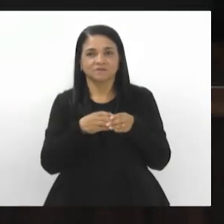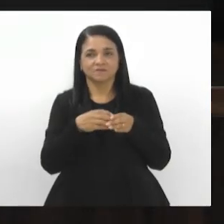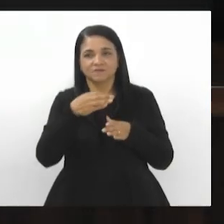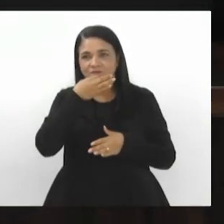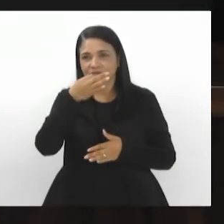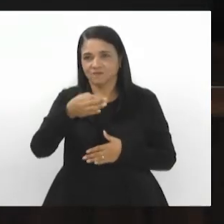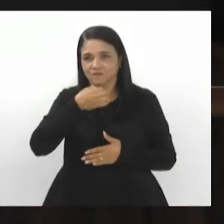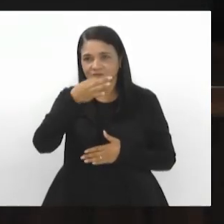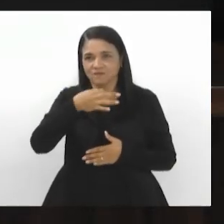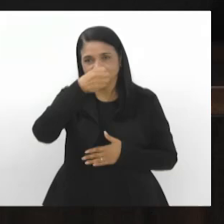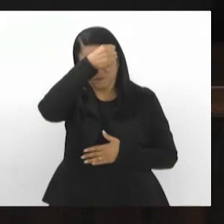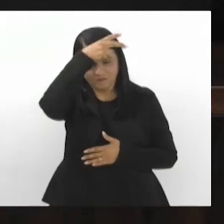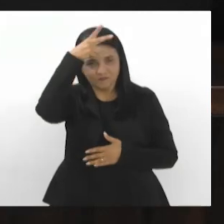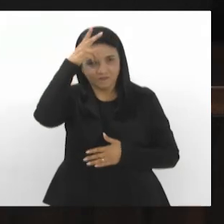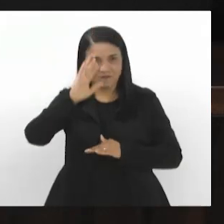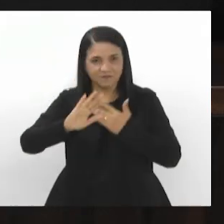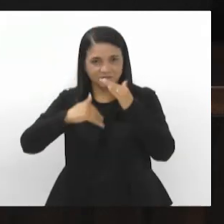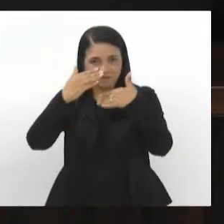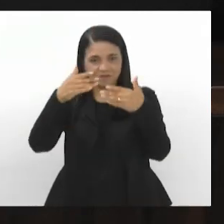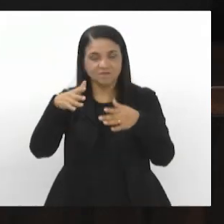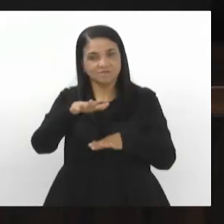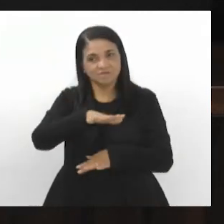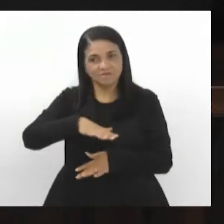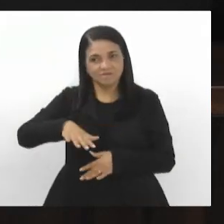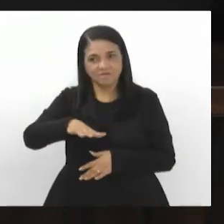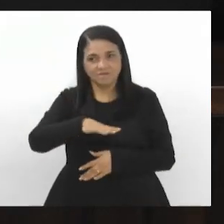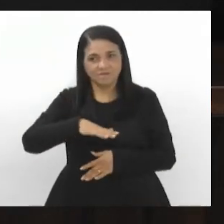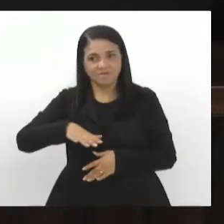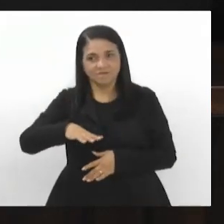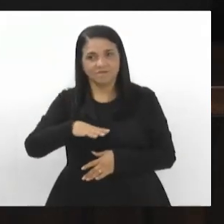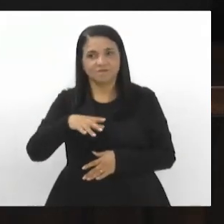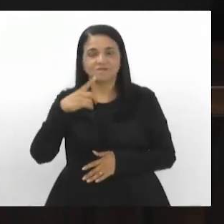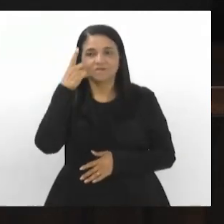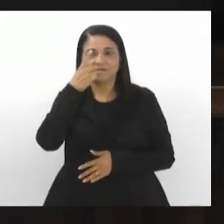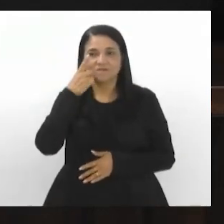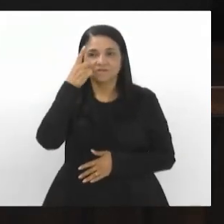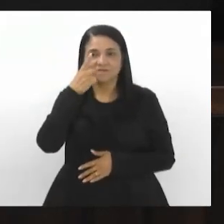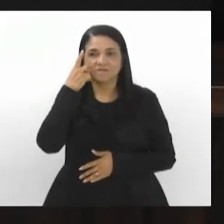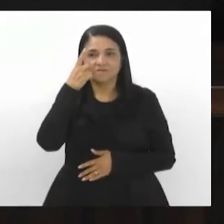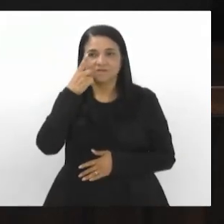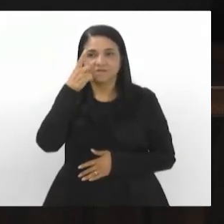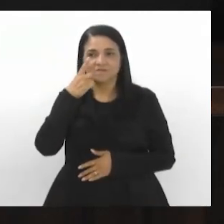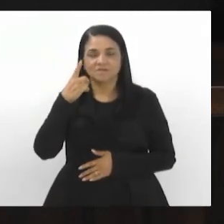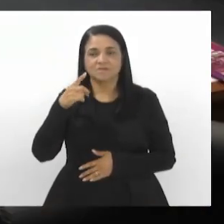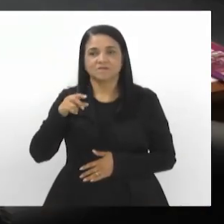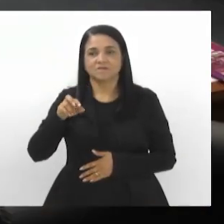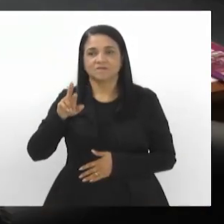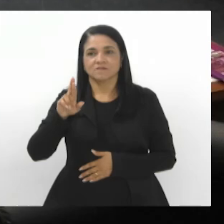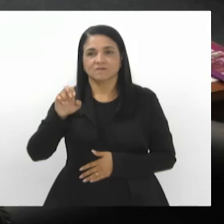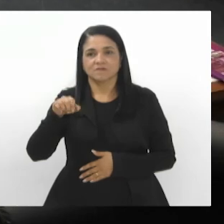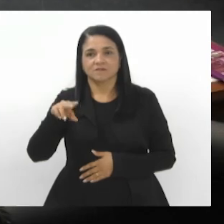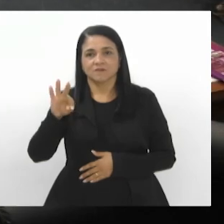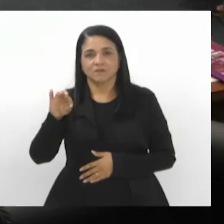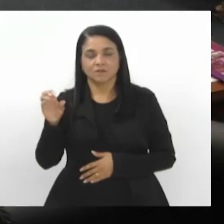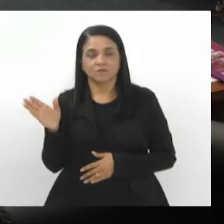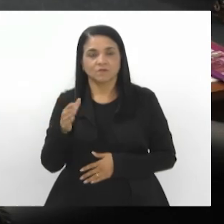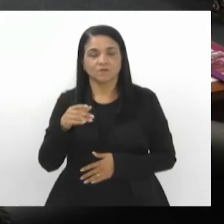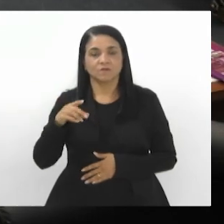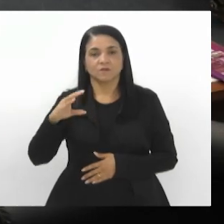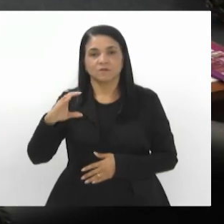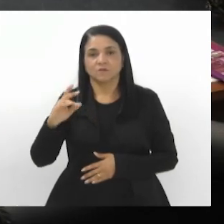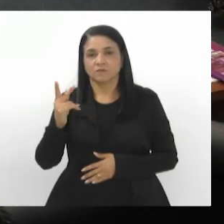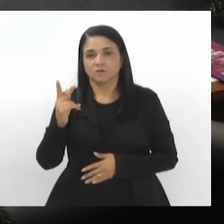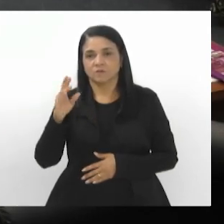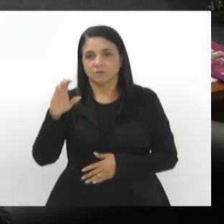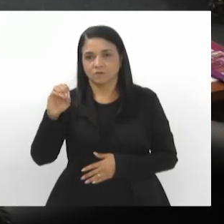Assuntos Municipais de Desenvolvimento Regional, deputado Renato Machado, deputado Chico Machado, por